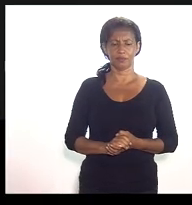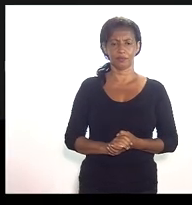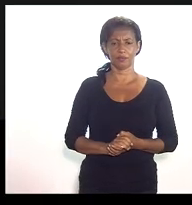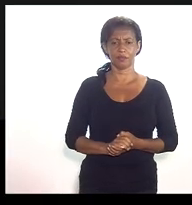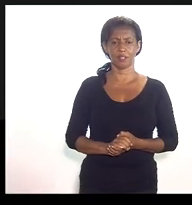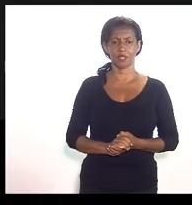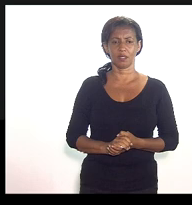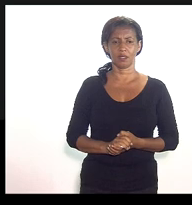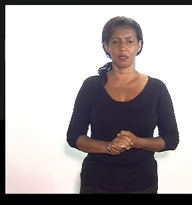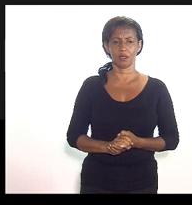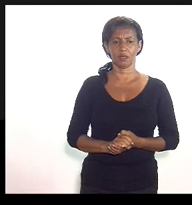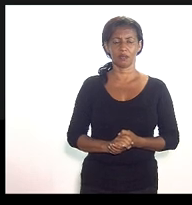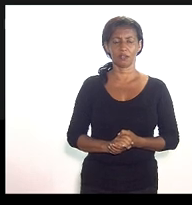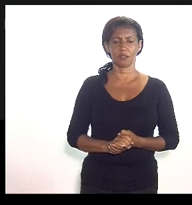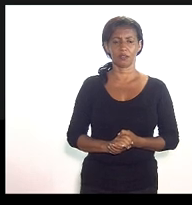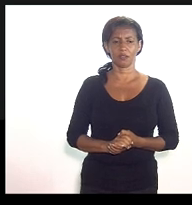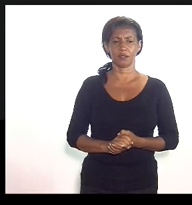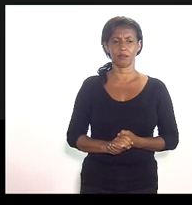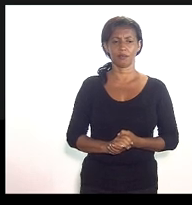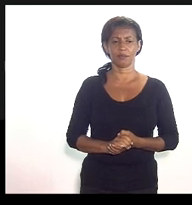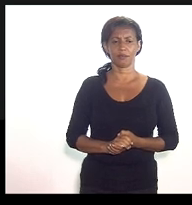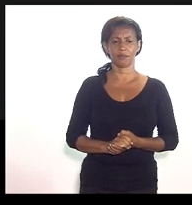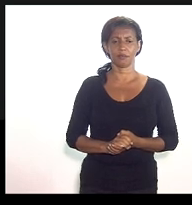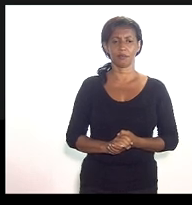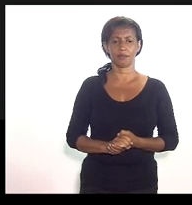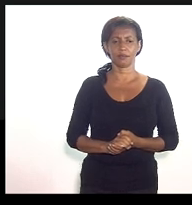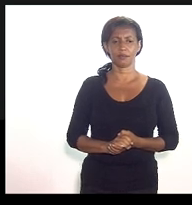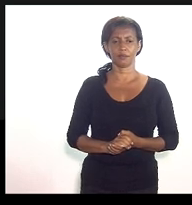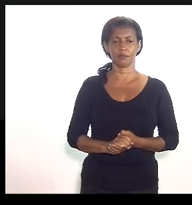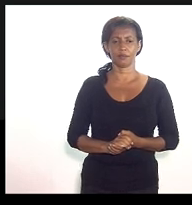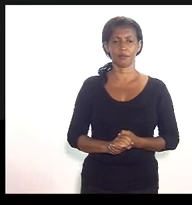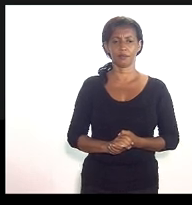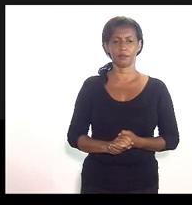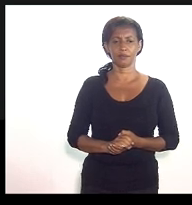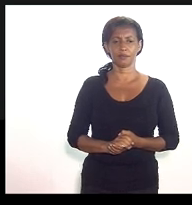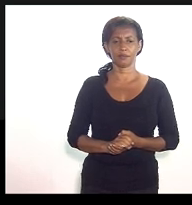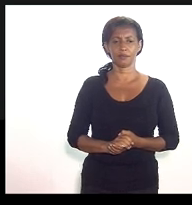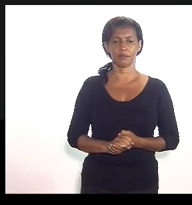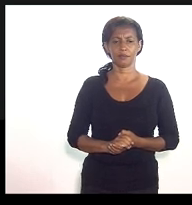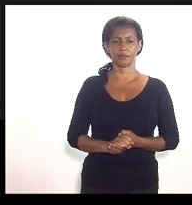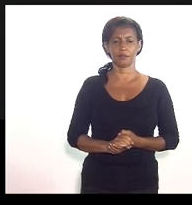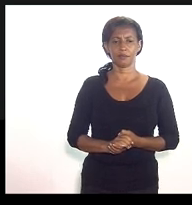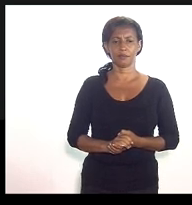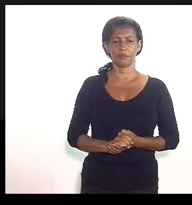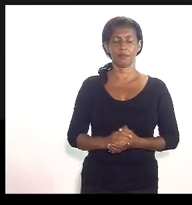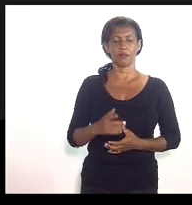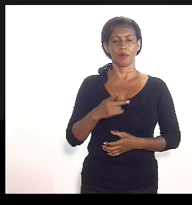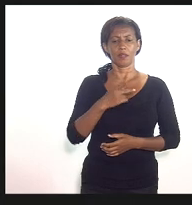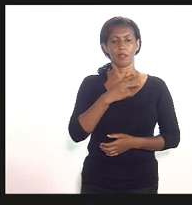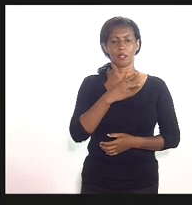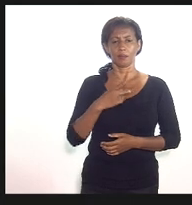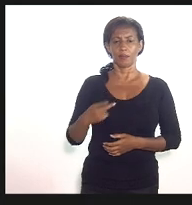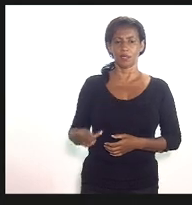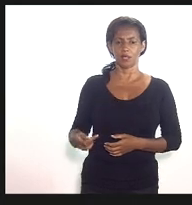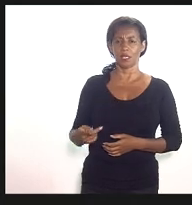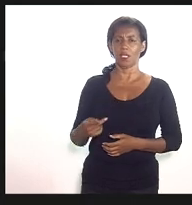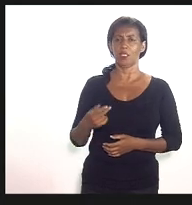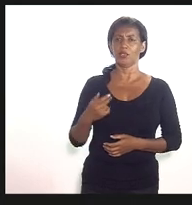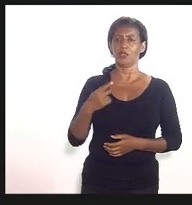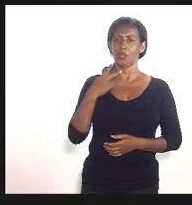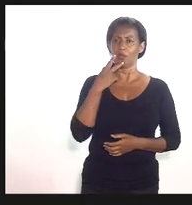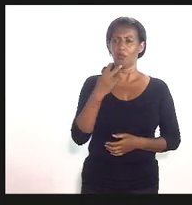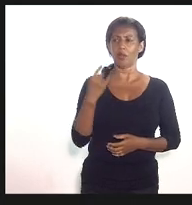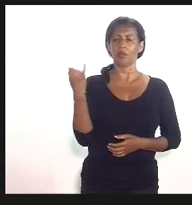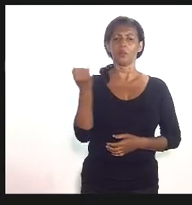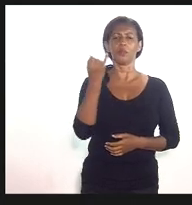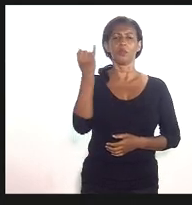Deveria votar. Okay, presidente, então... eu me permito ter um voto divergente. Acho que é fundamental a